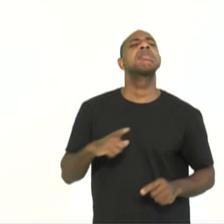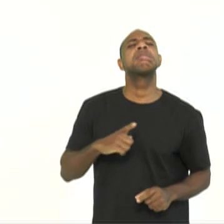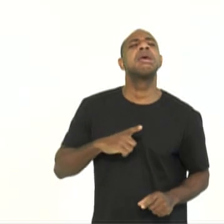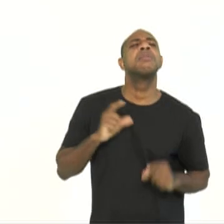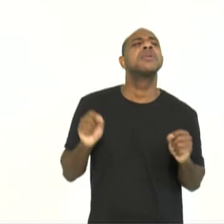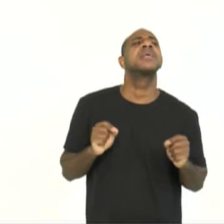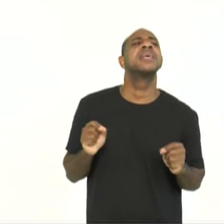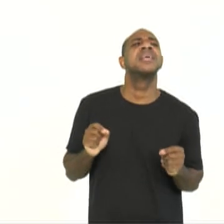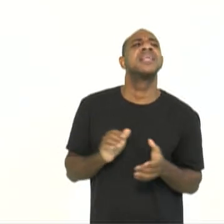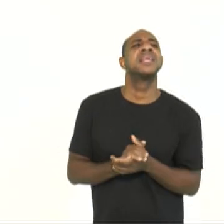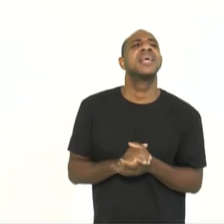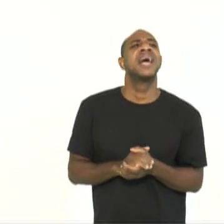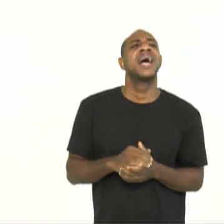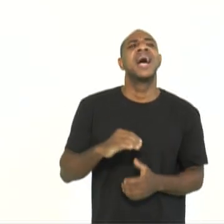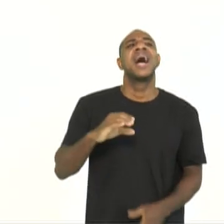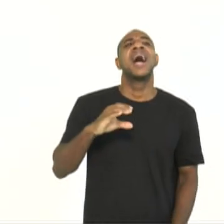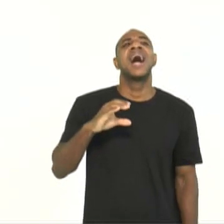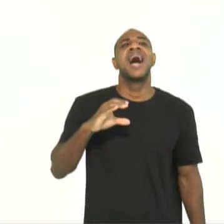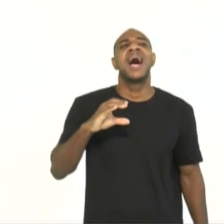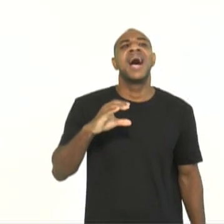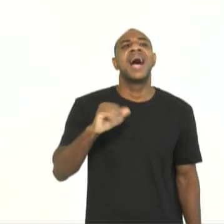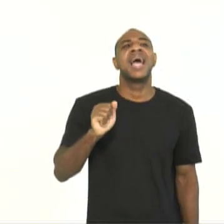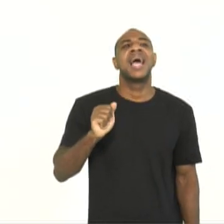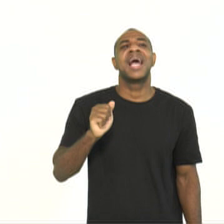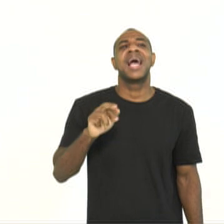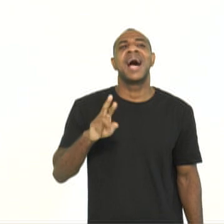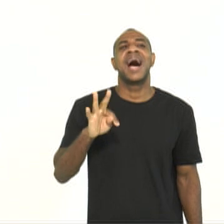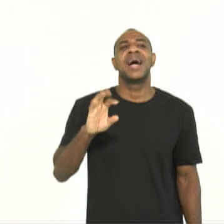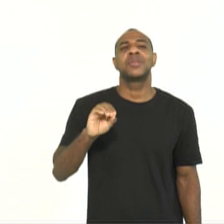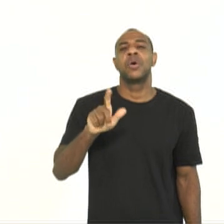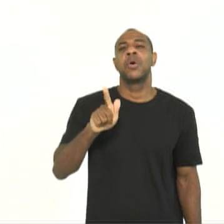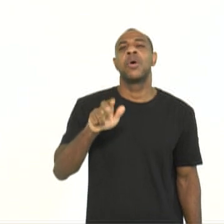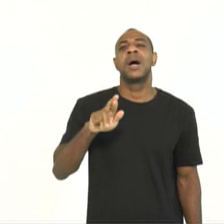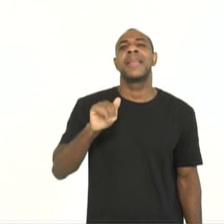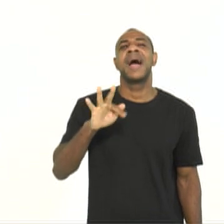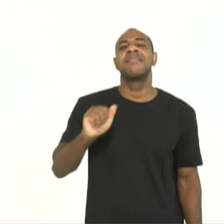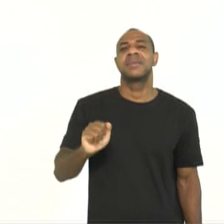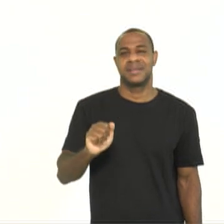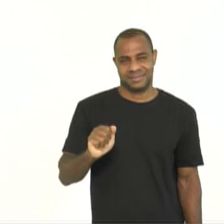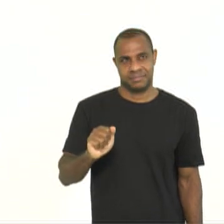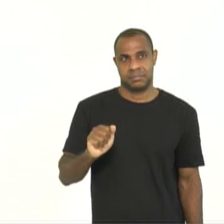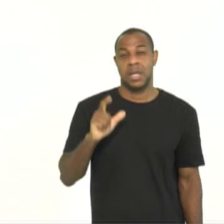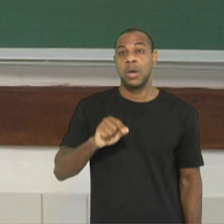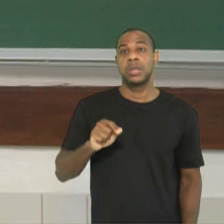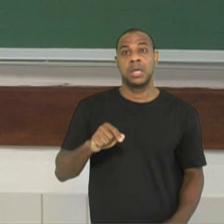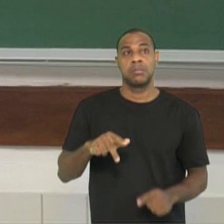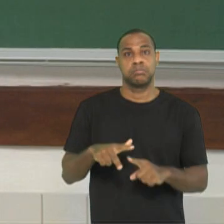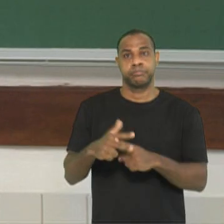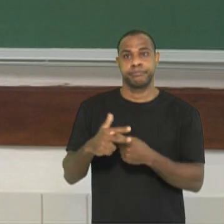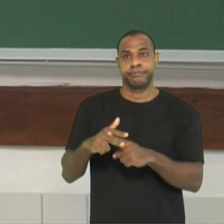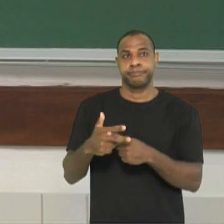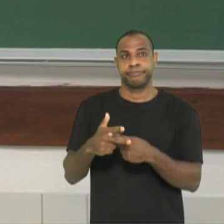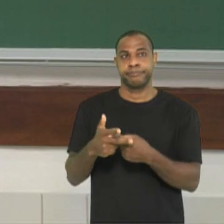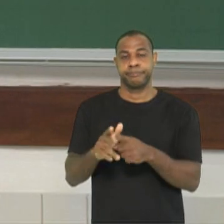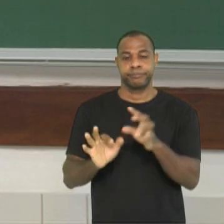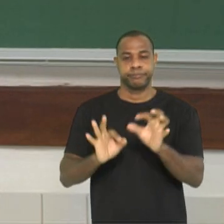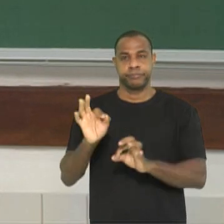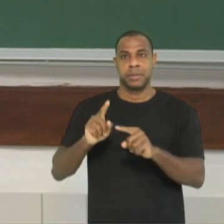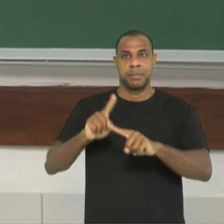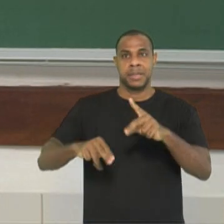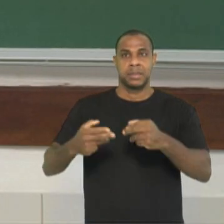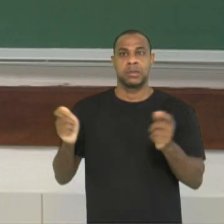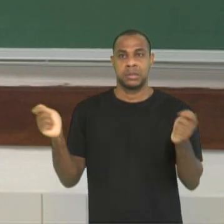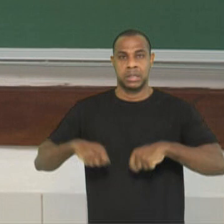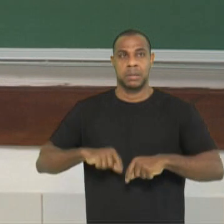temos escalas cartográficas e que essas escalas cartográficas, elas são ferramentas que servem para que